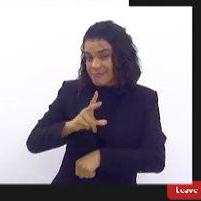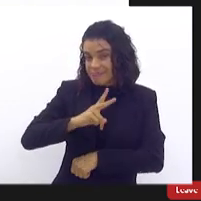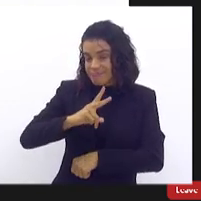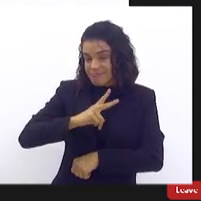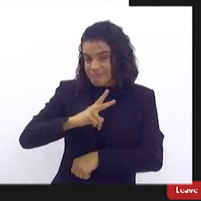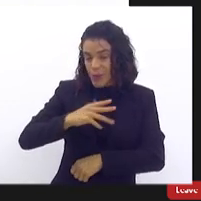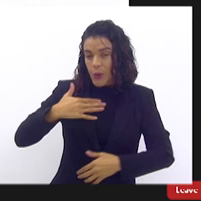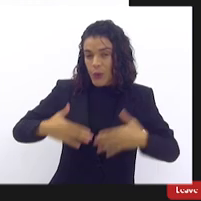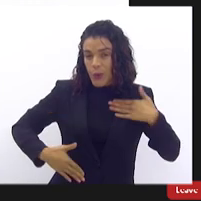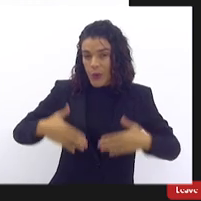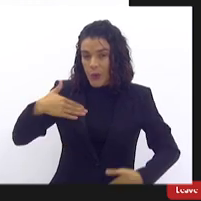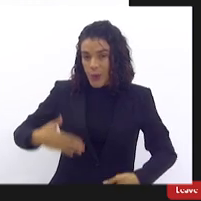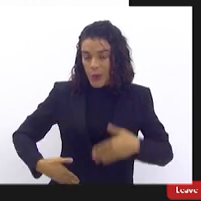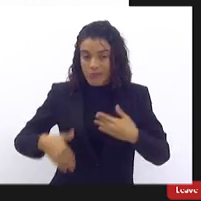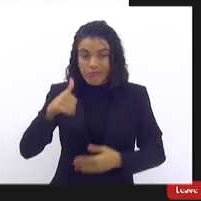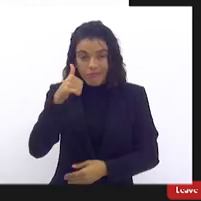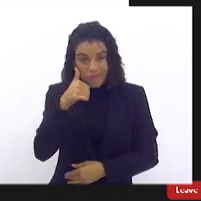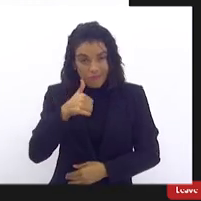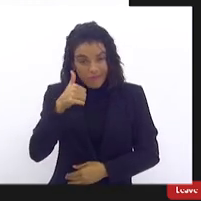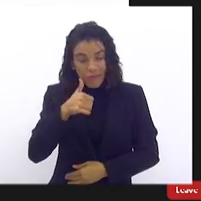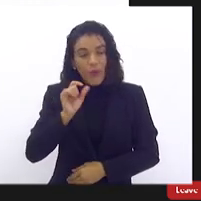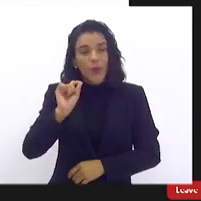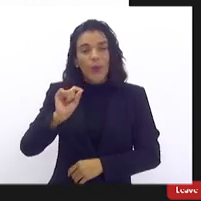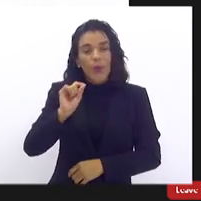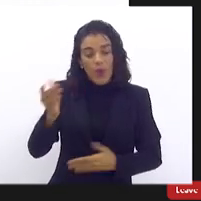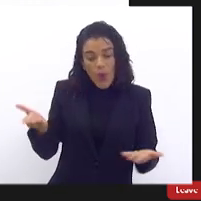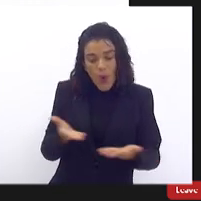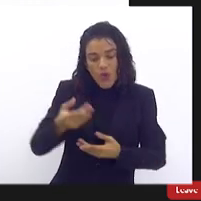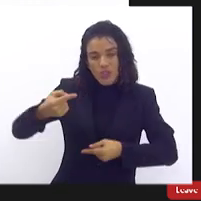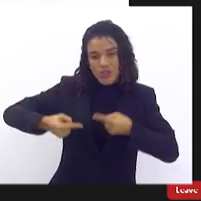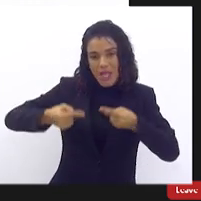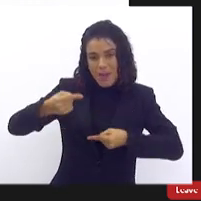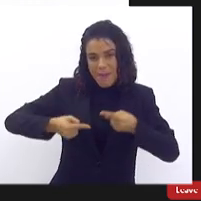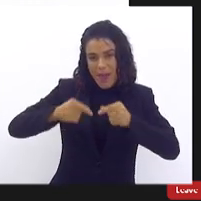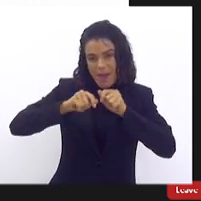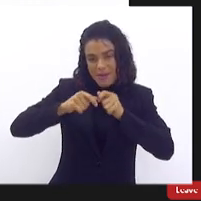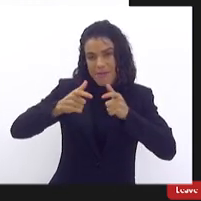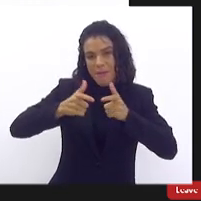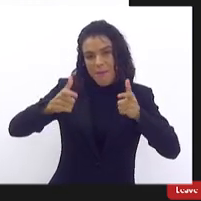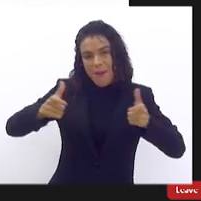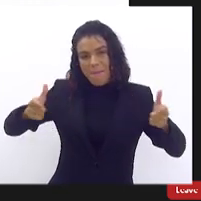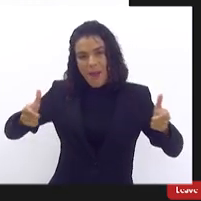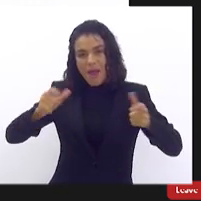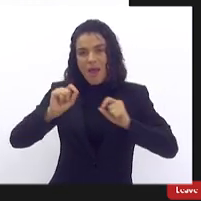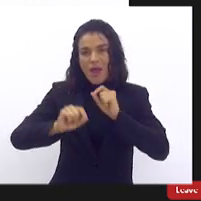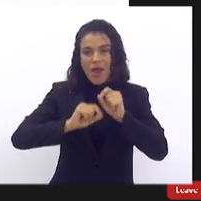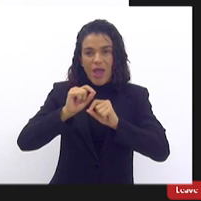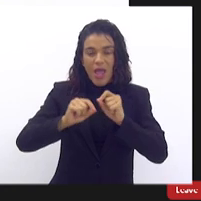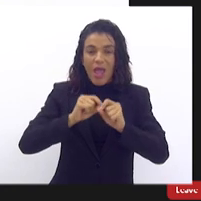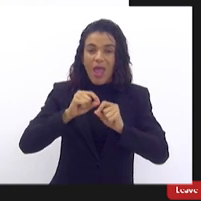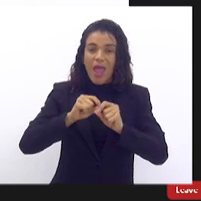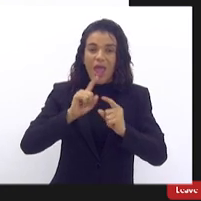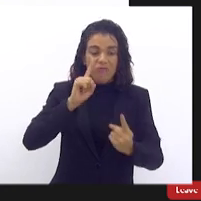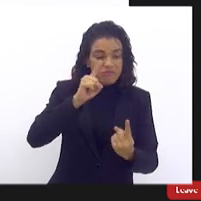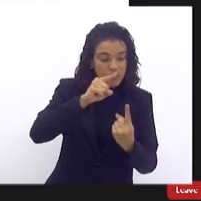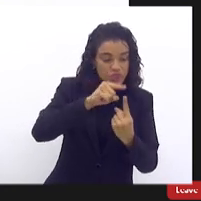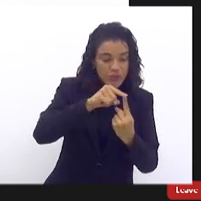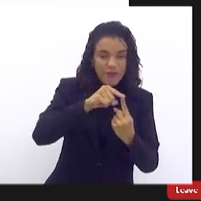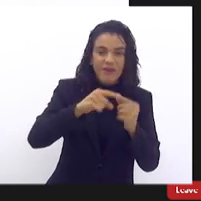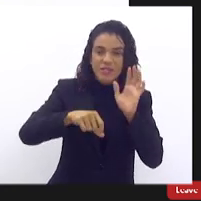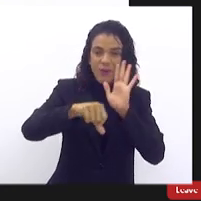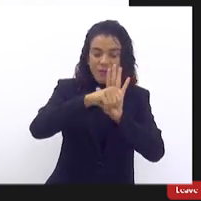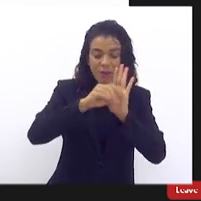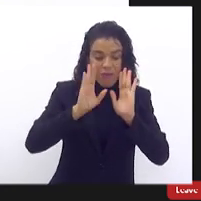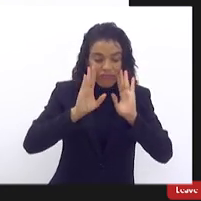do corpo da mulher. O que tem sido debatido hoje muito é a necessidade da criminalização específica da misoginia, que é o